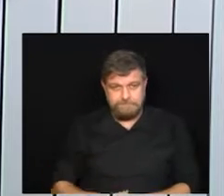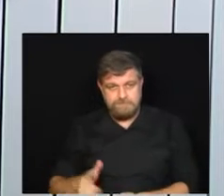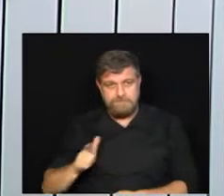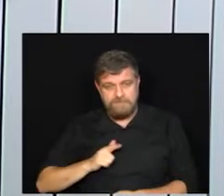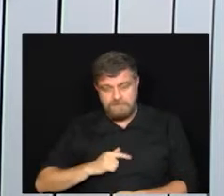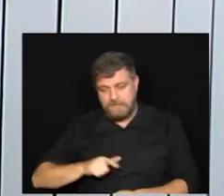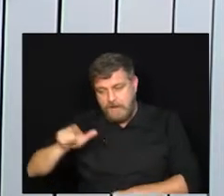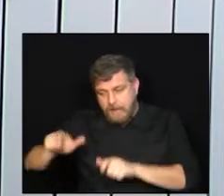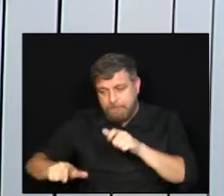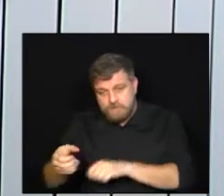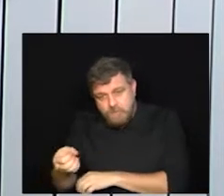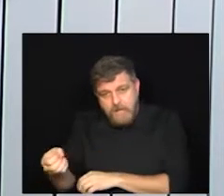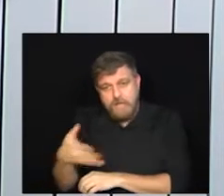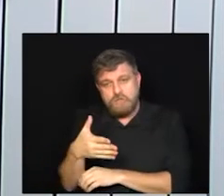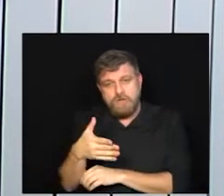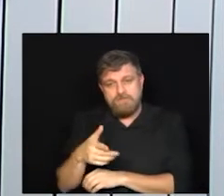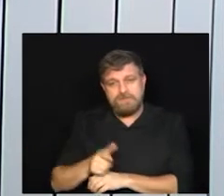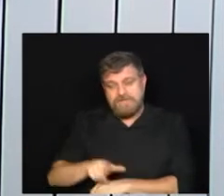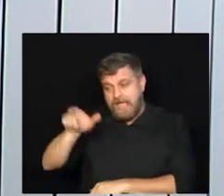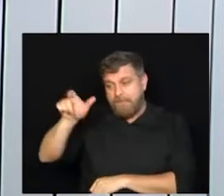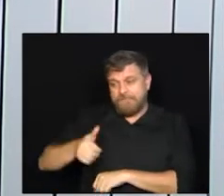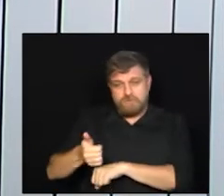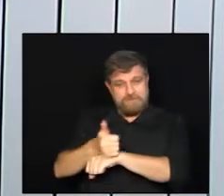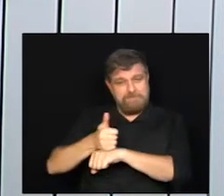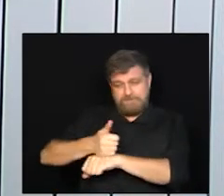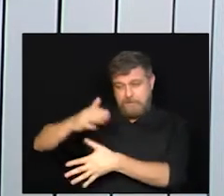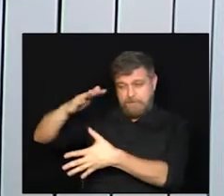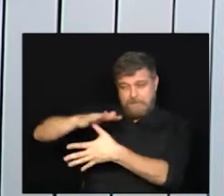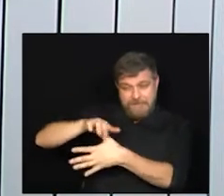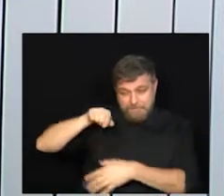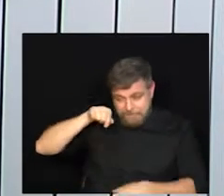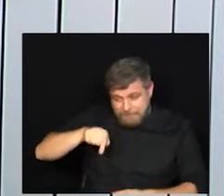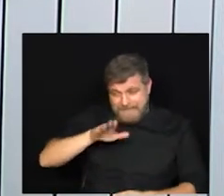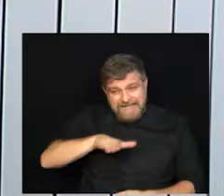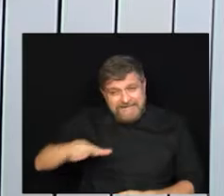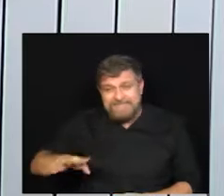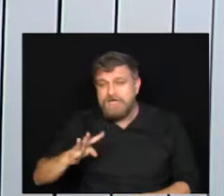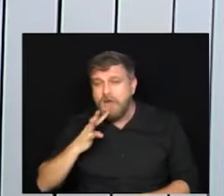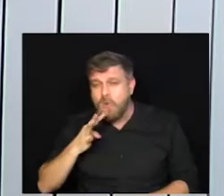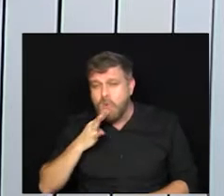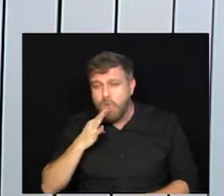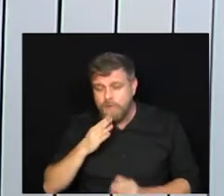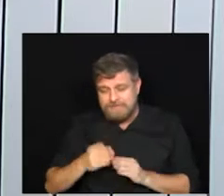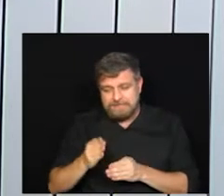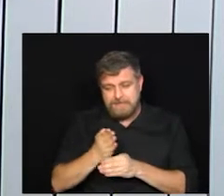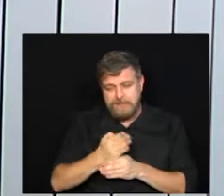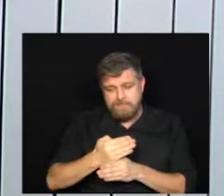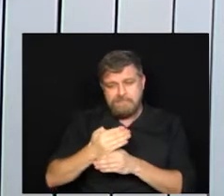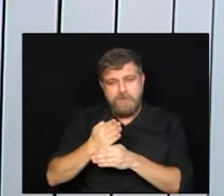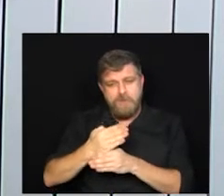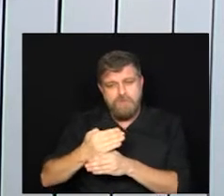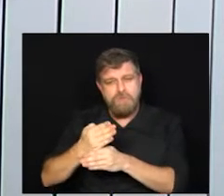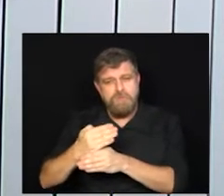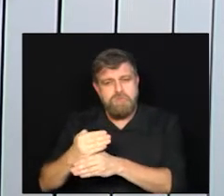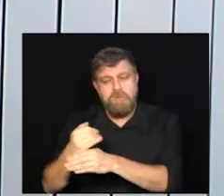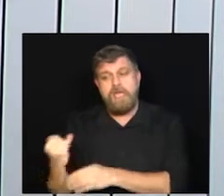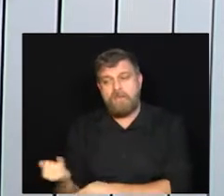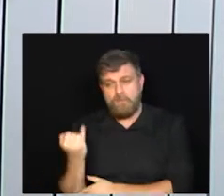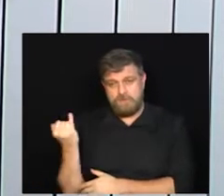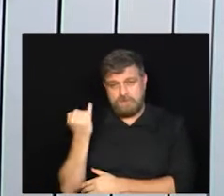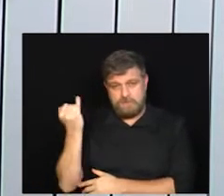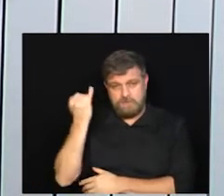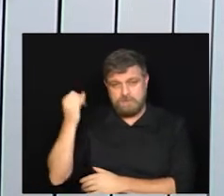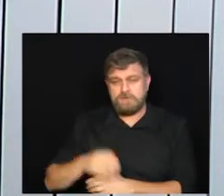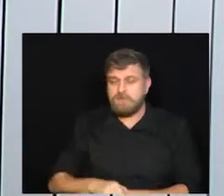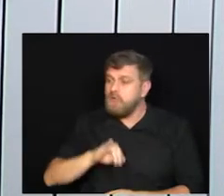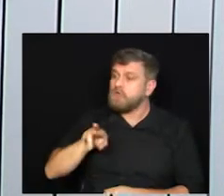renovação. E mesmo que a pessoa não vire um atleta, mas conhecer a modalidade, né, isso é algo muito importante. Juninho,